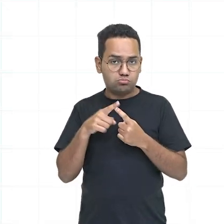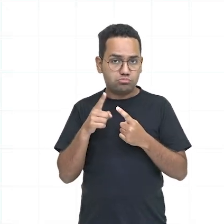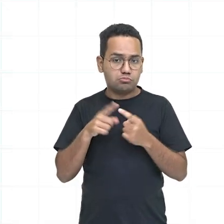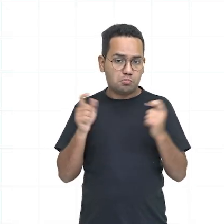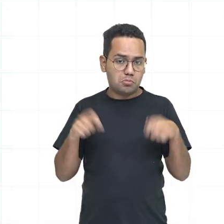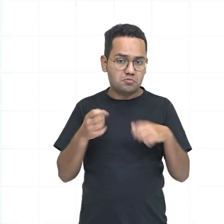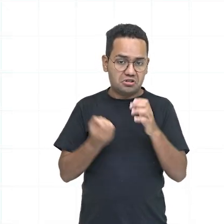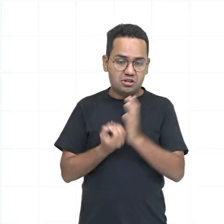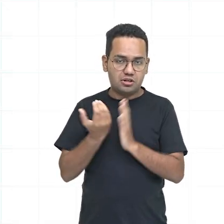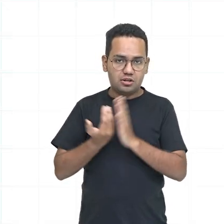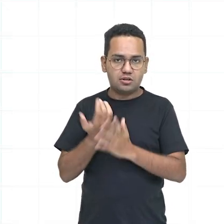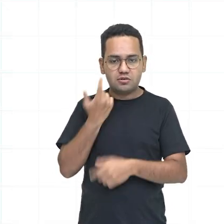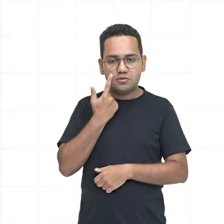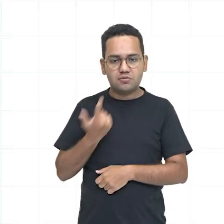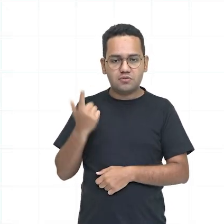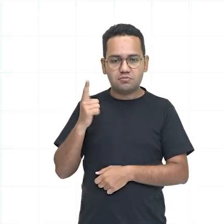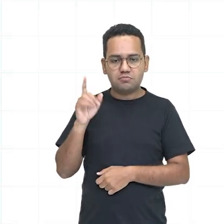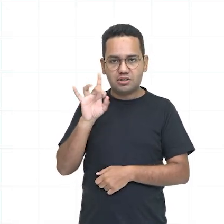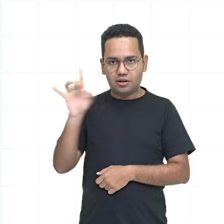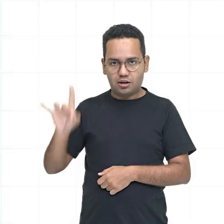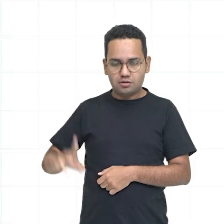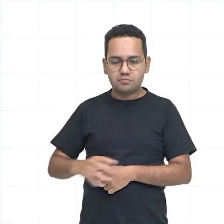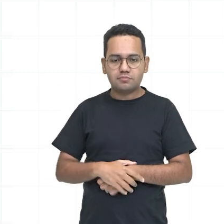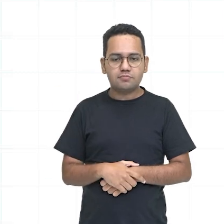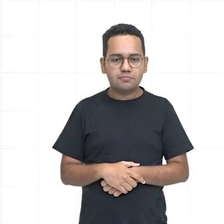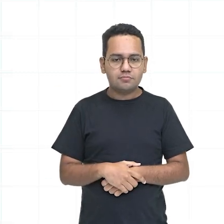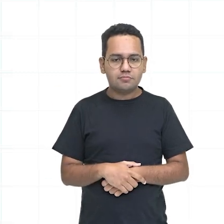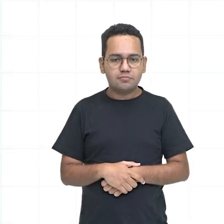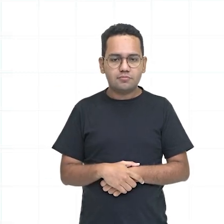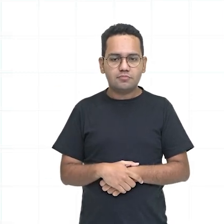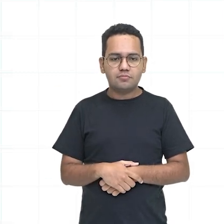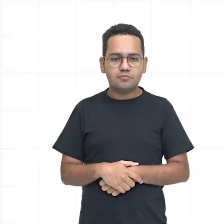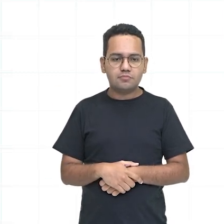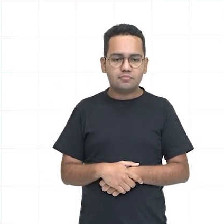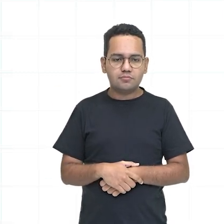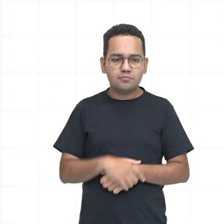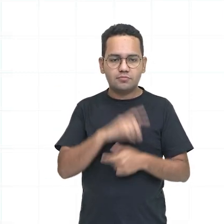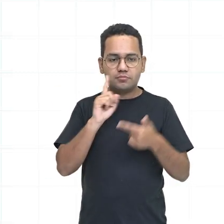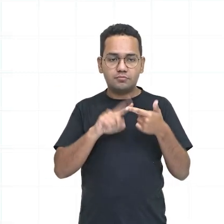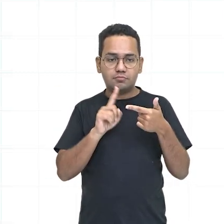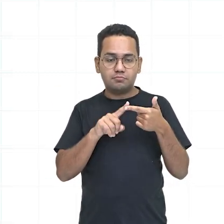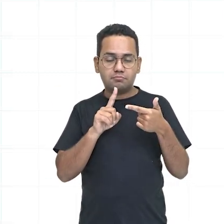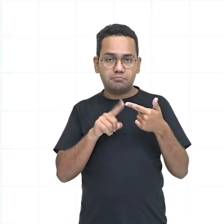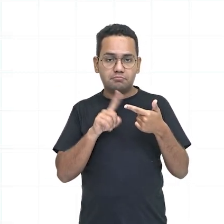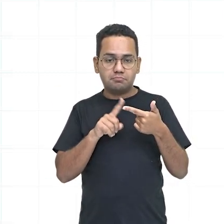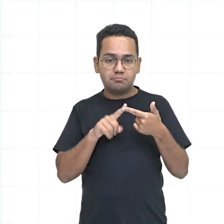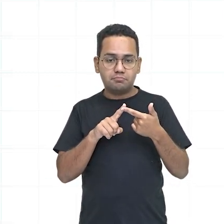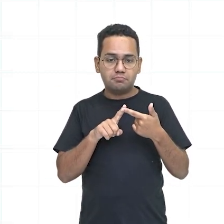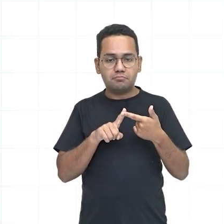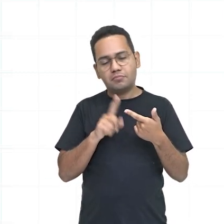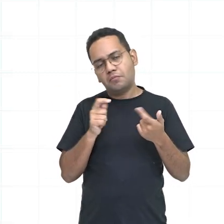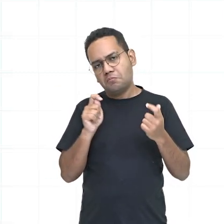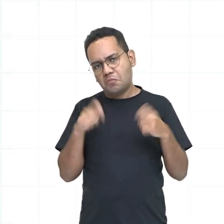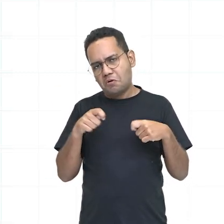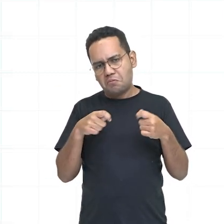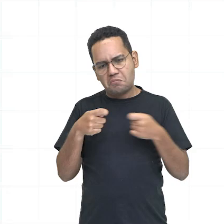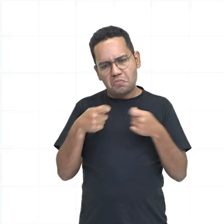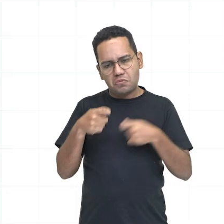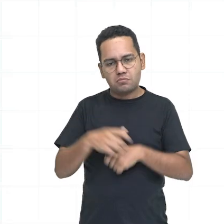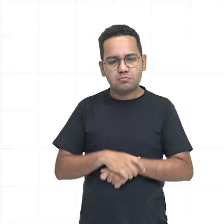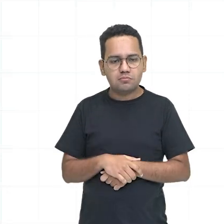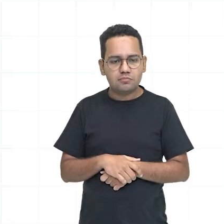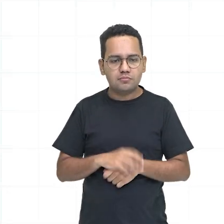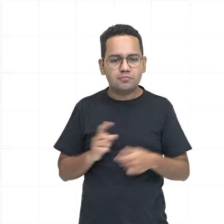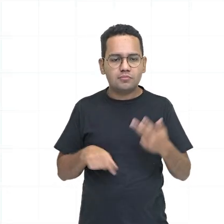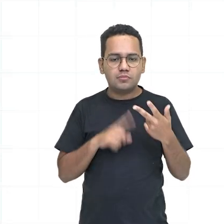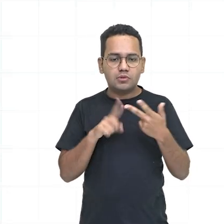vejam aí, fornece energia no circuito, temos os receptores,